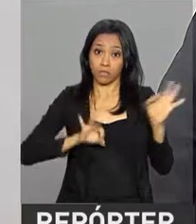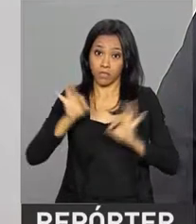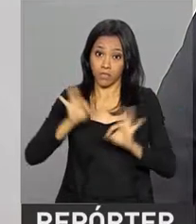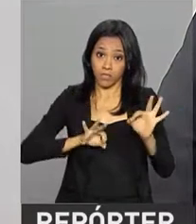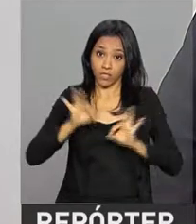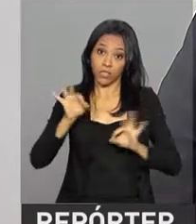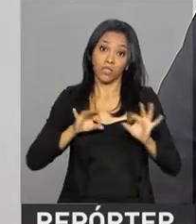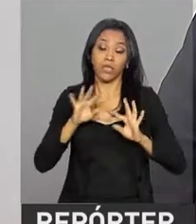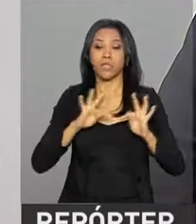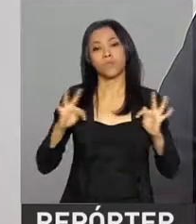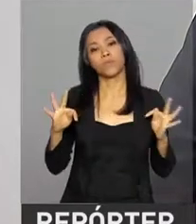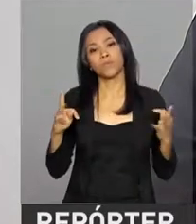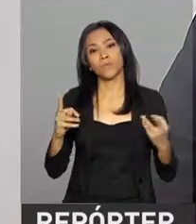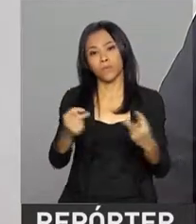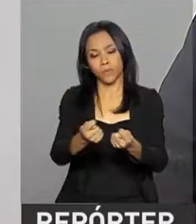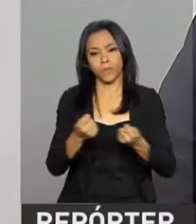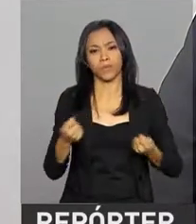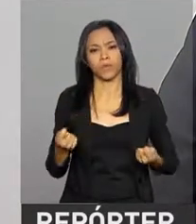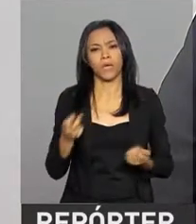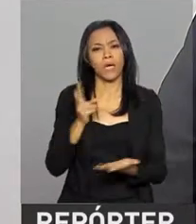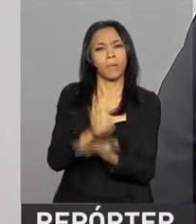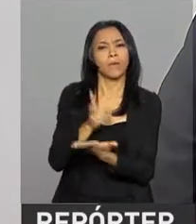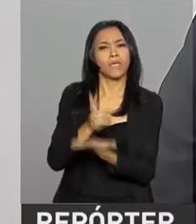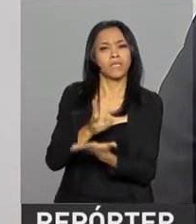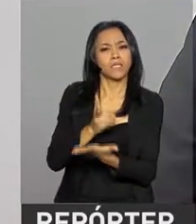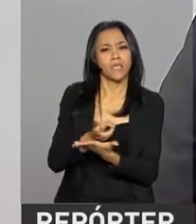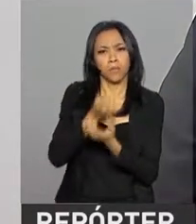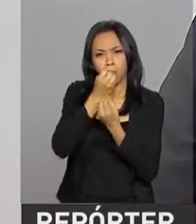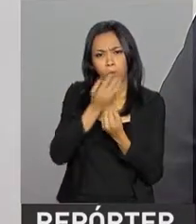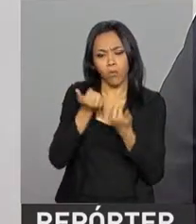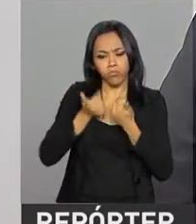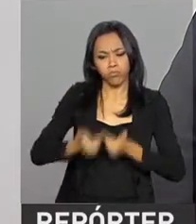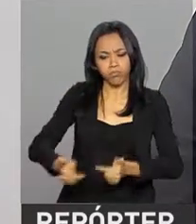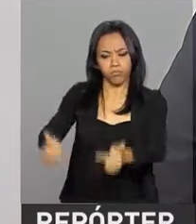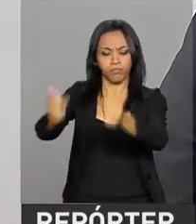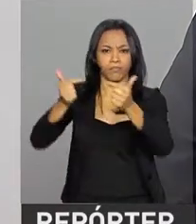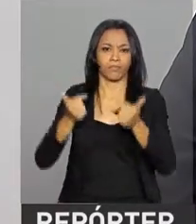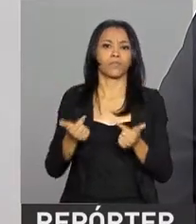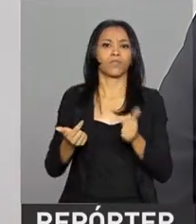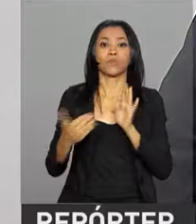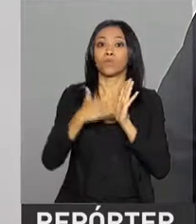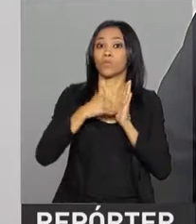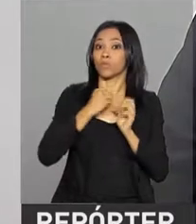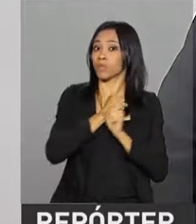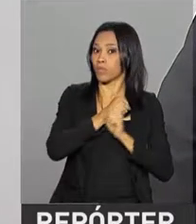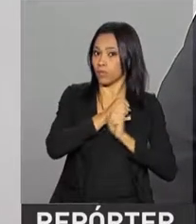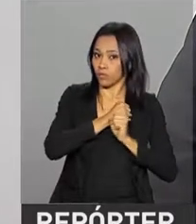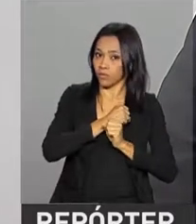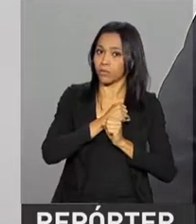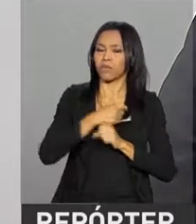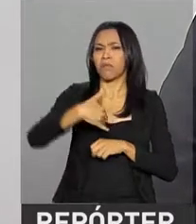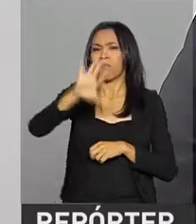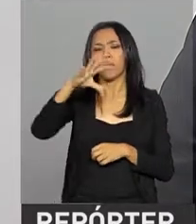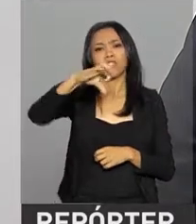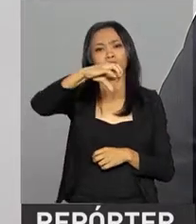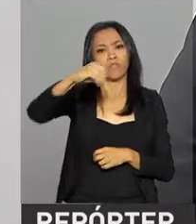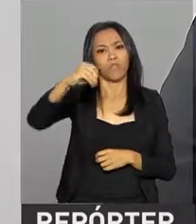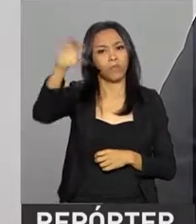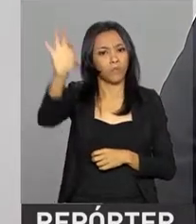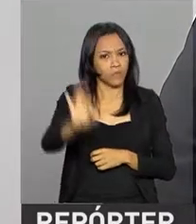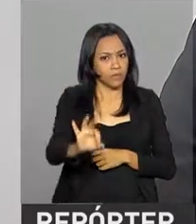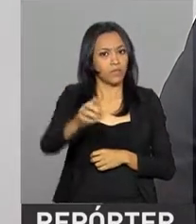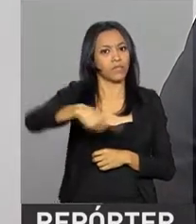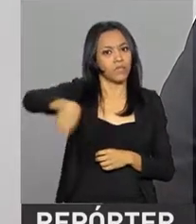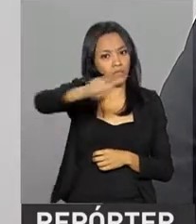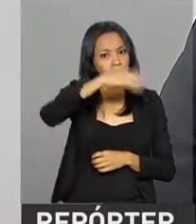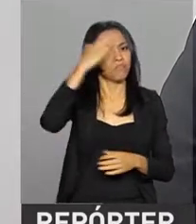para que mantenhamos o mesmo desempenho dos últimos anos, ou seja, mais de 90% dos nossos clientes